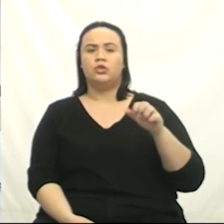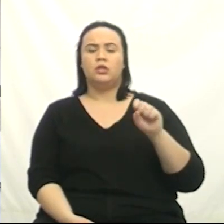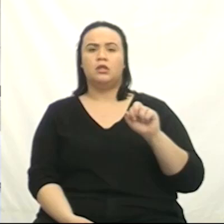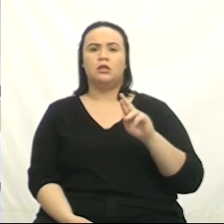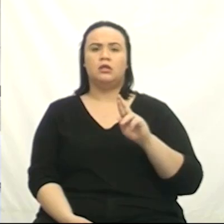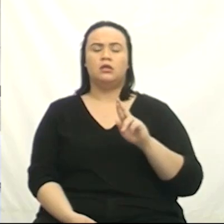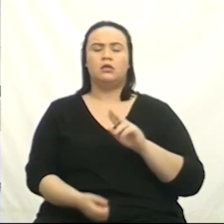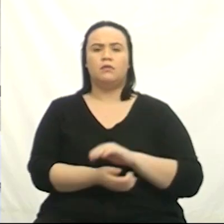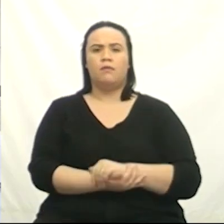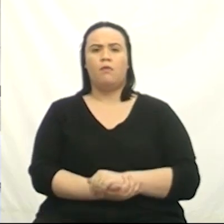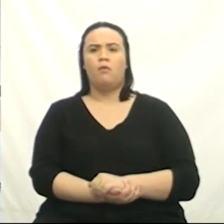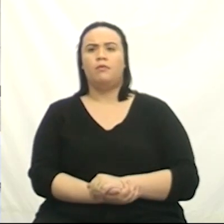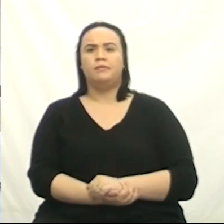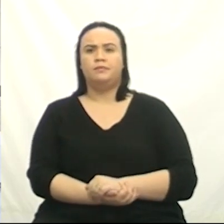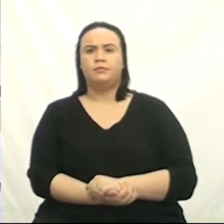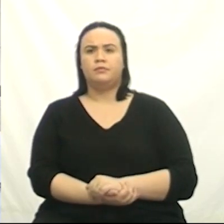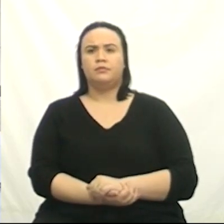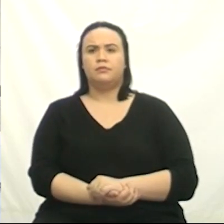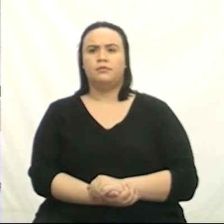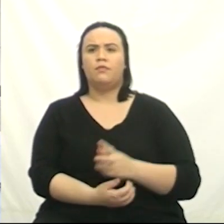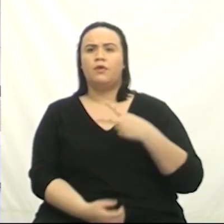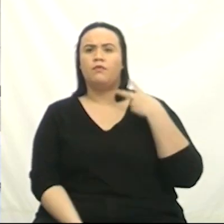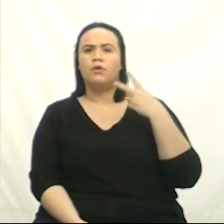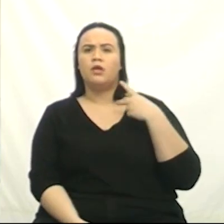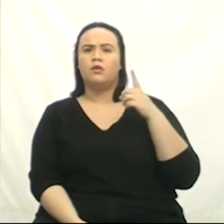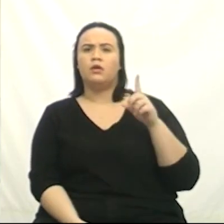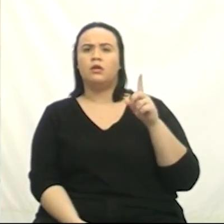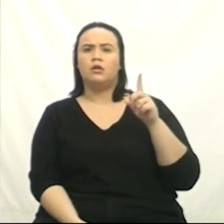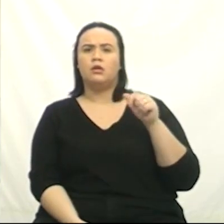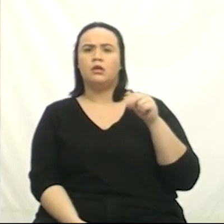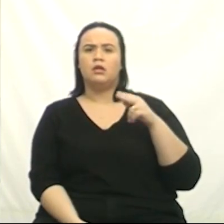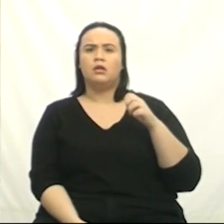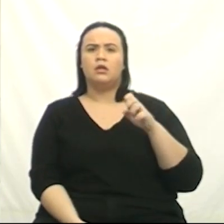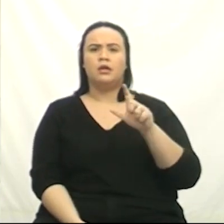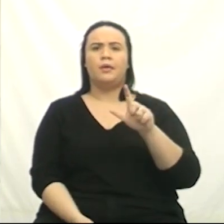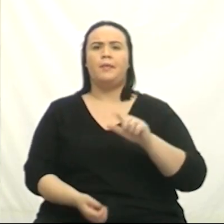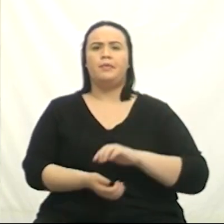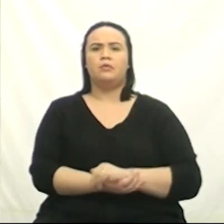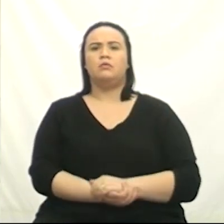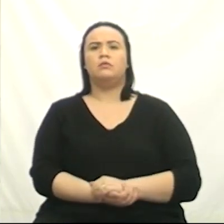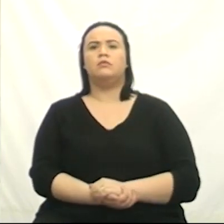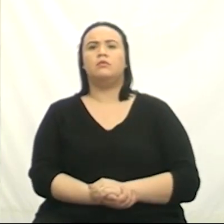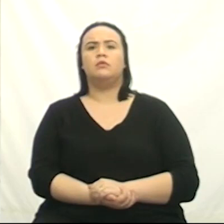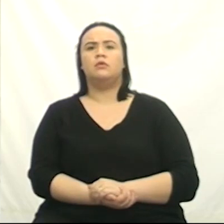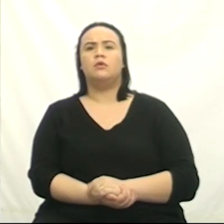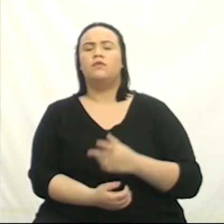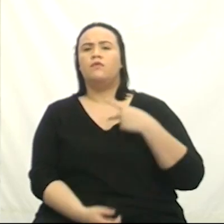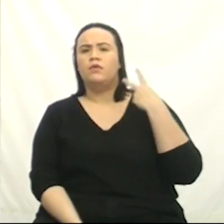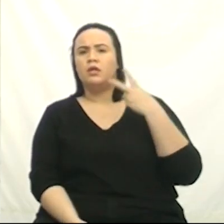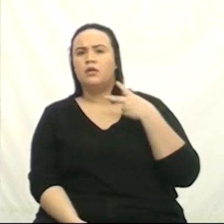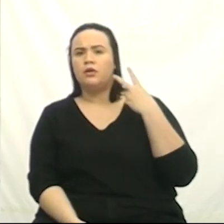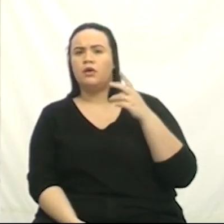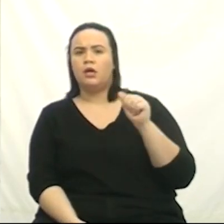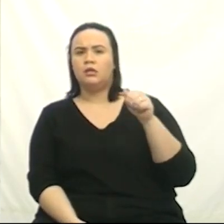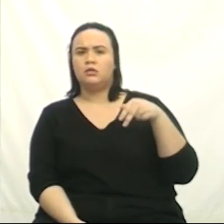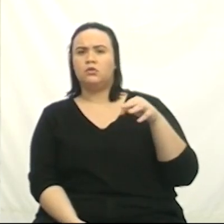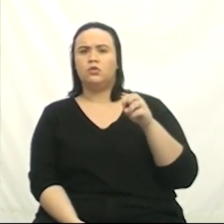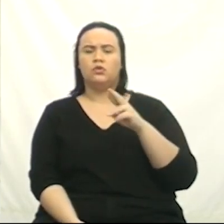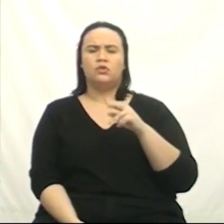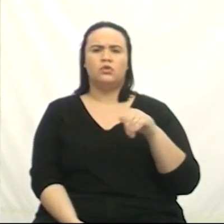Com a palavra, vereador Daniel Frederico Antunes. Declina. Com a palavra, Antônio Manuel.